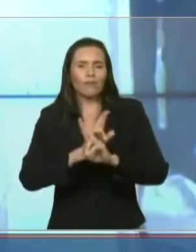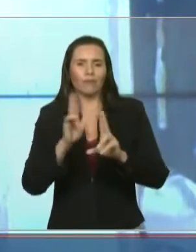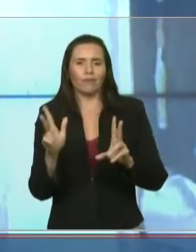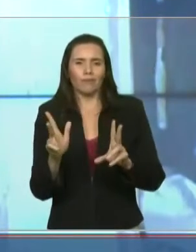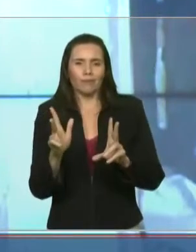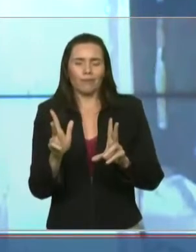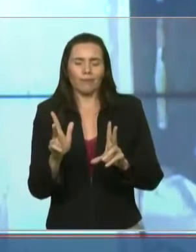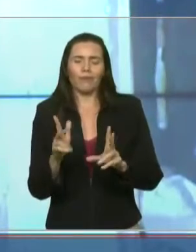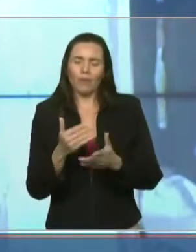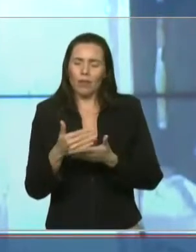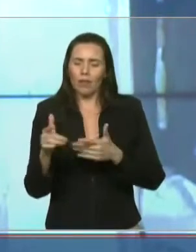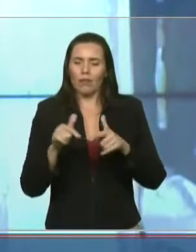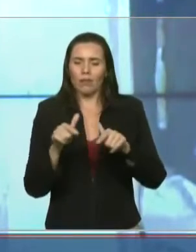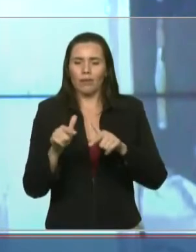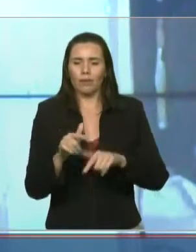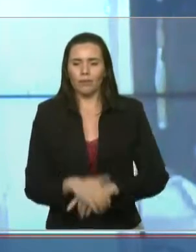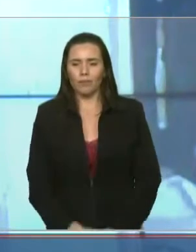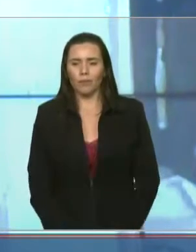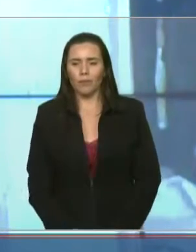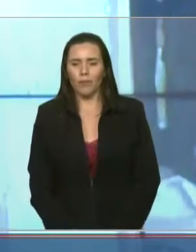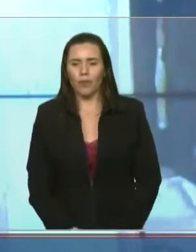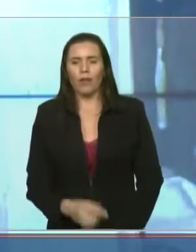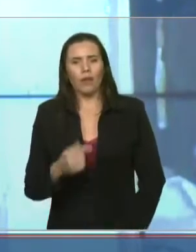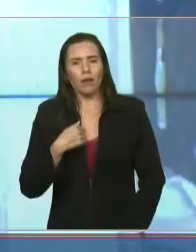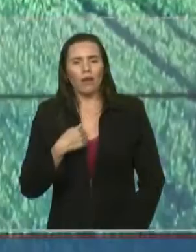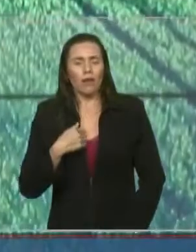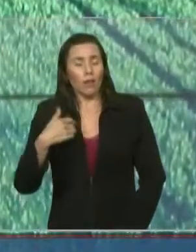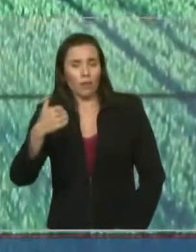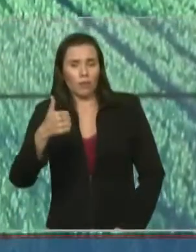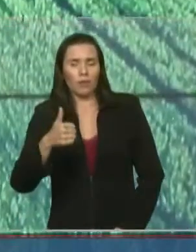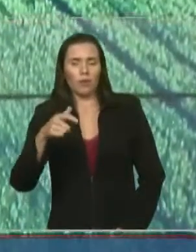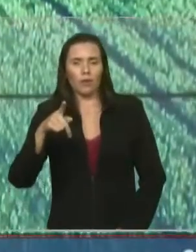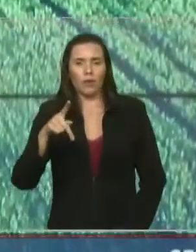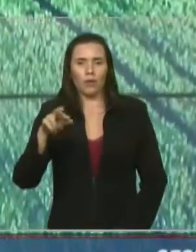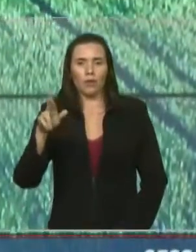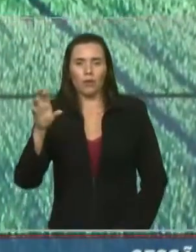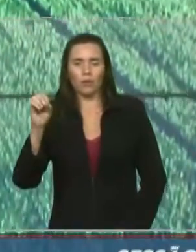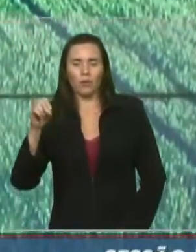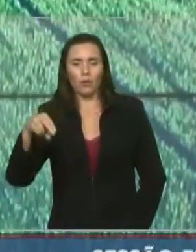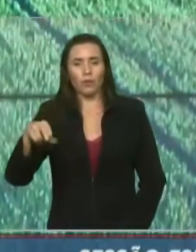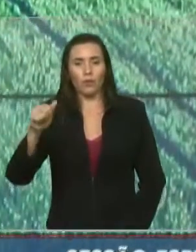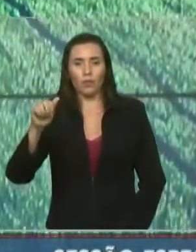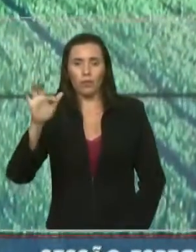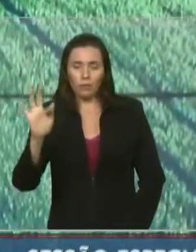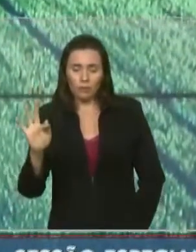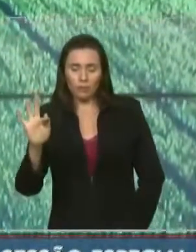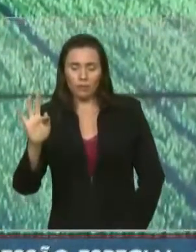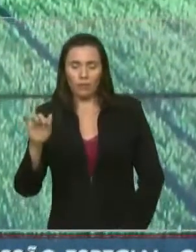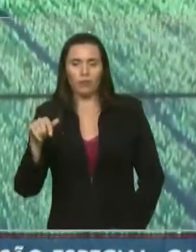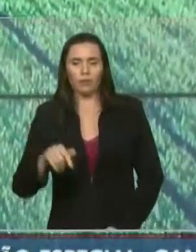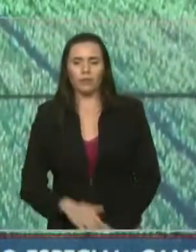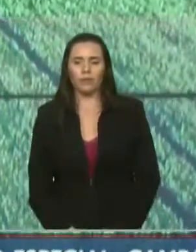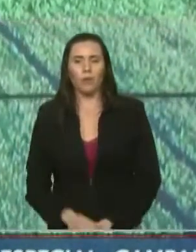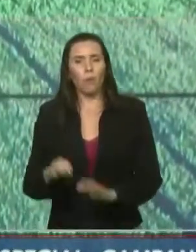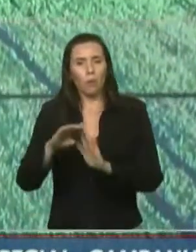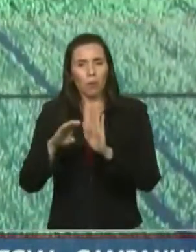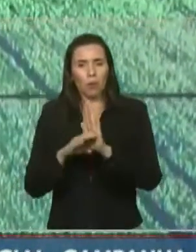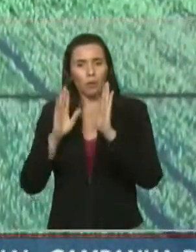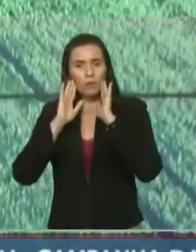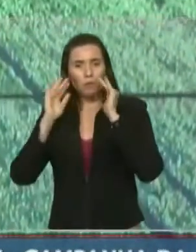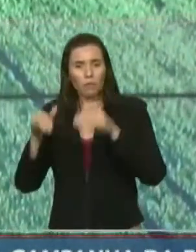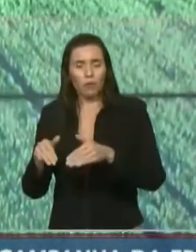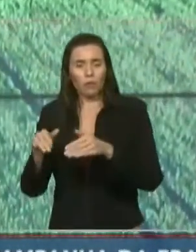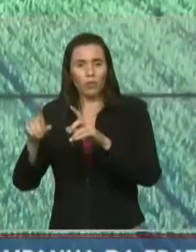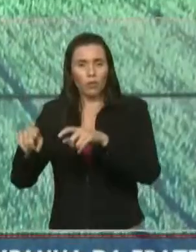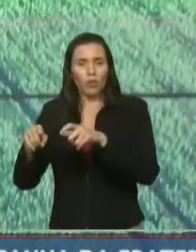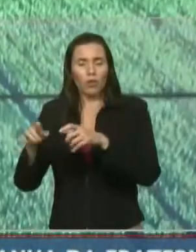tem acessado, primeiro foi a PRONAF, né, Programa Nacional de Fortalecimento da Agricultura Familiar, no qual a gente deu